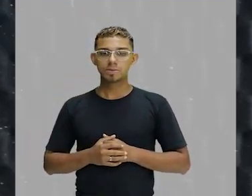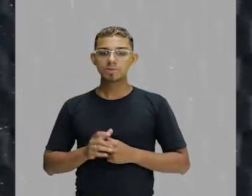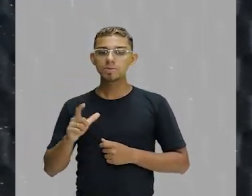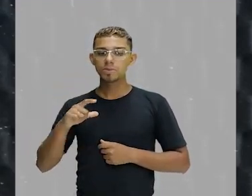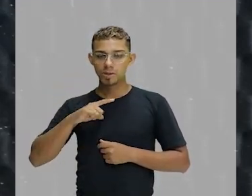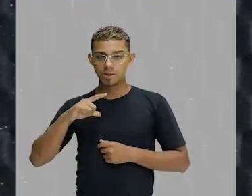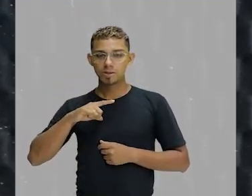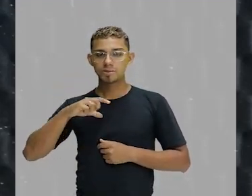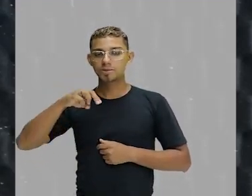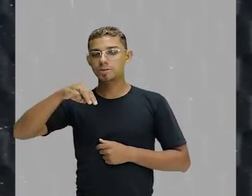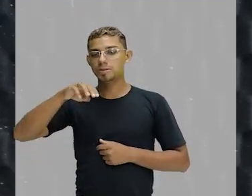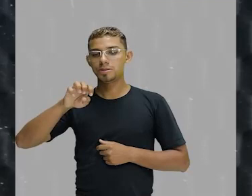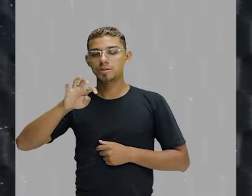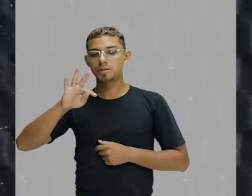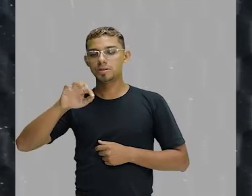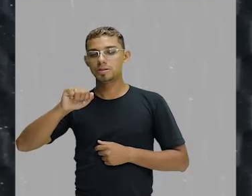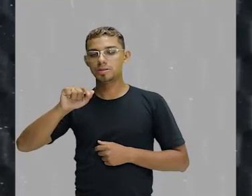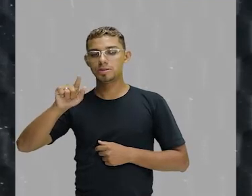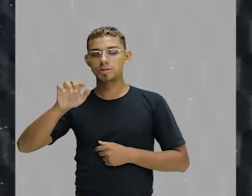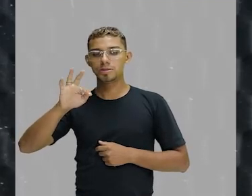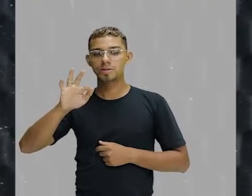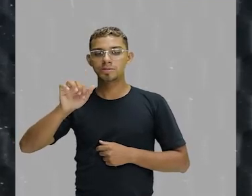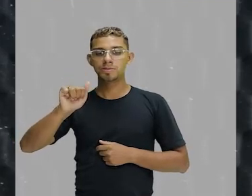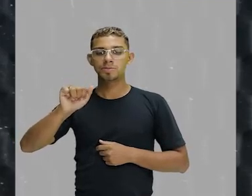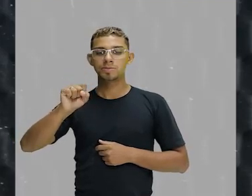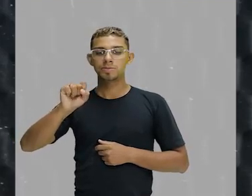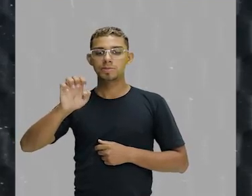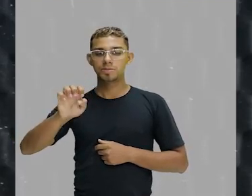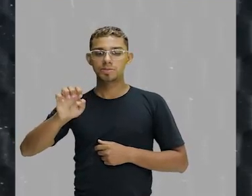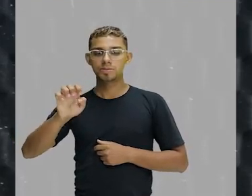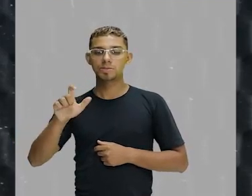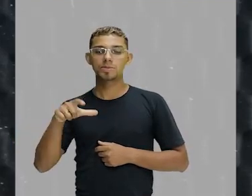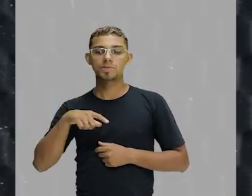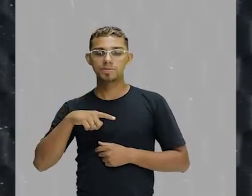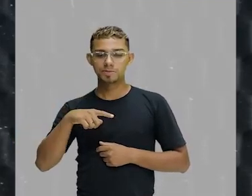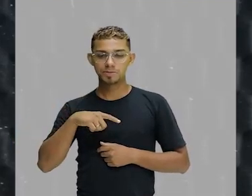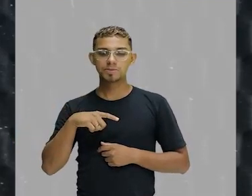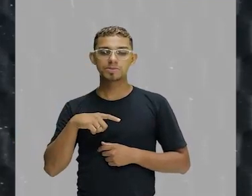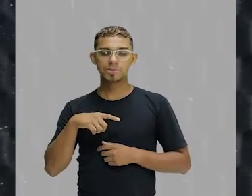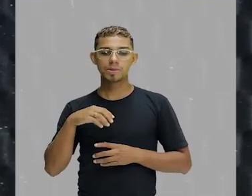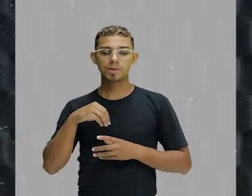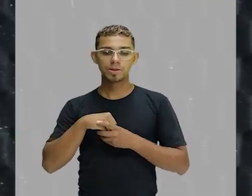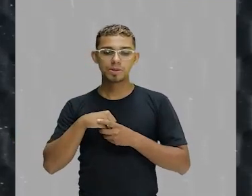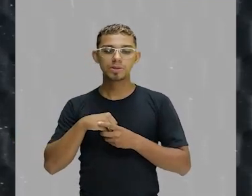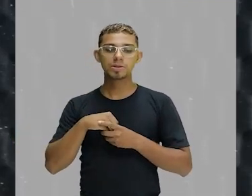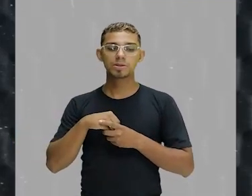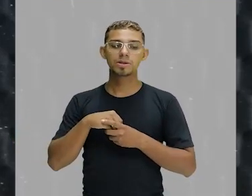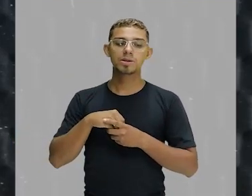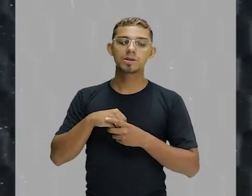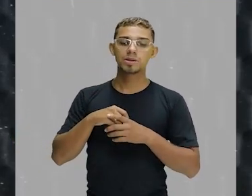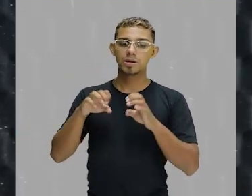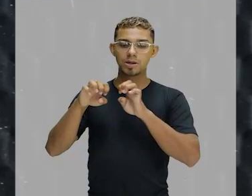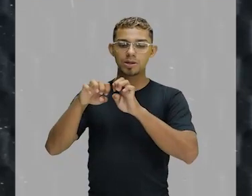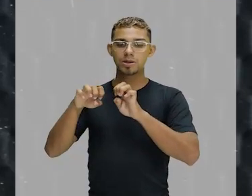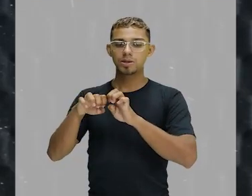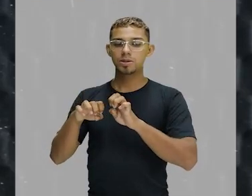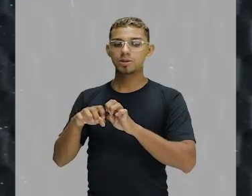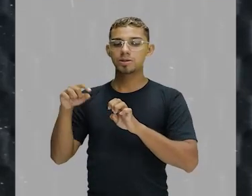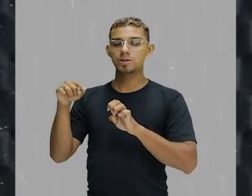a metáfase, cromossomos no meio da célula, os centríolos aqui, que são aquela estrutura